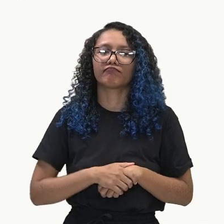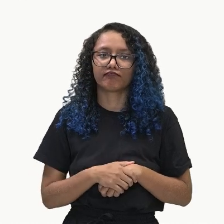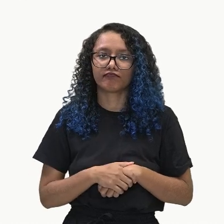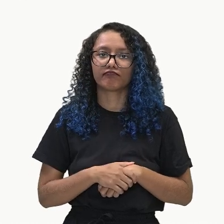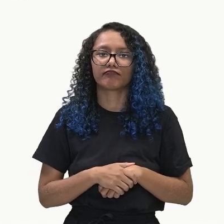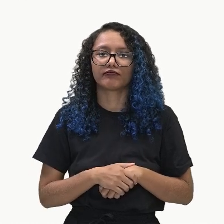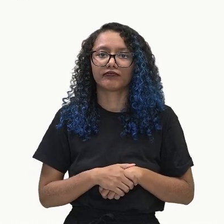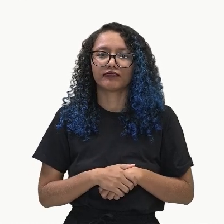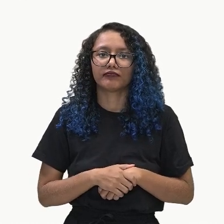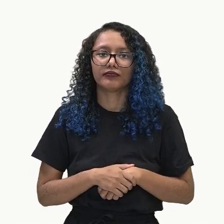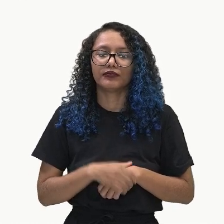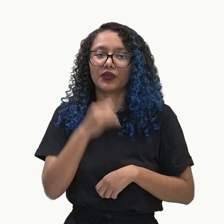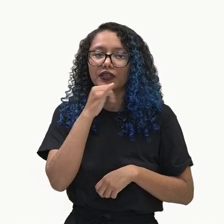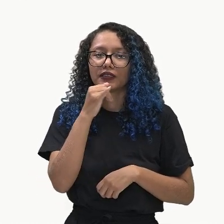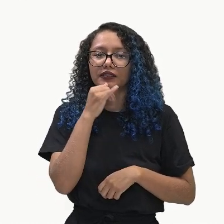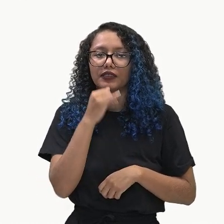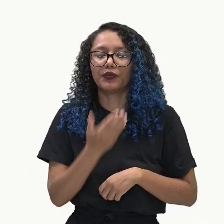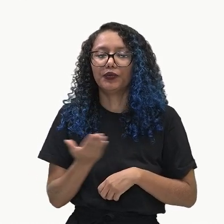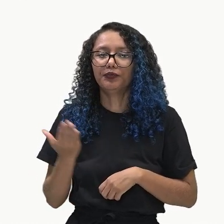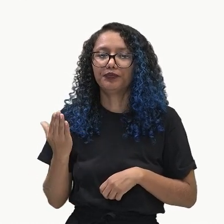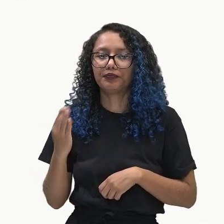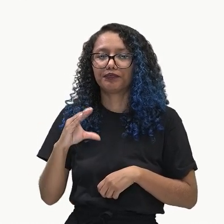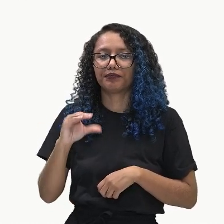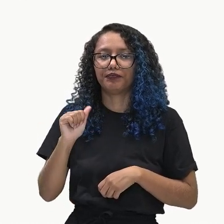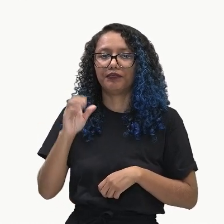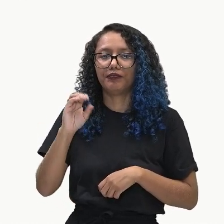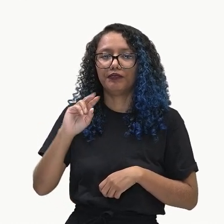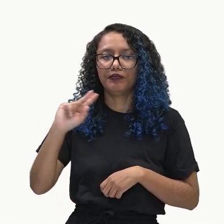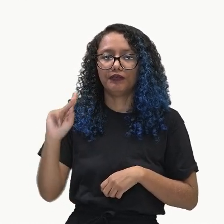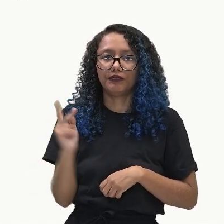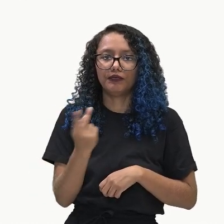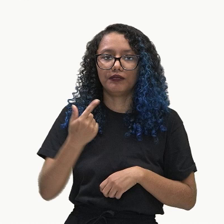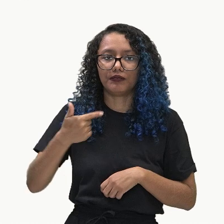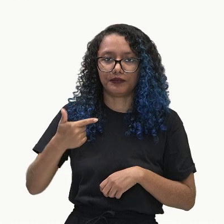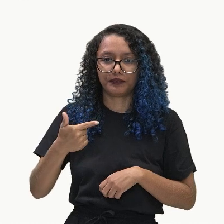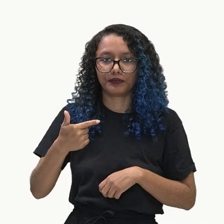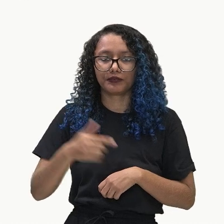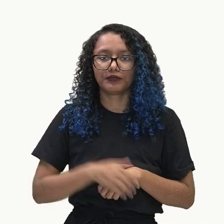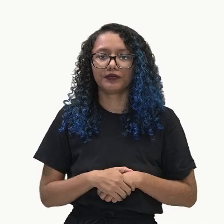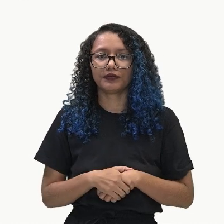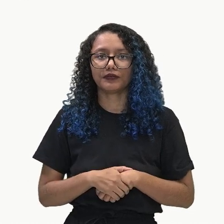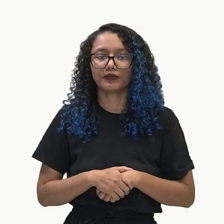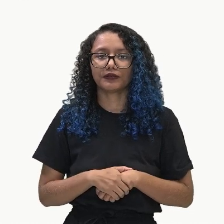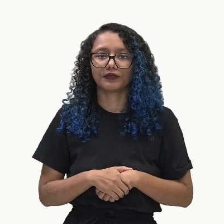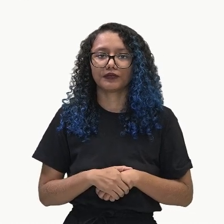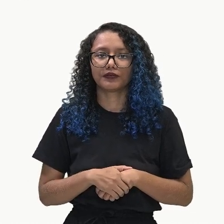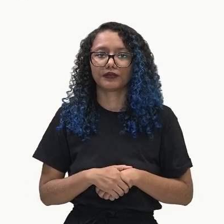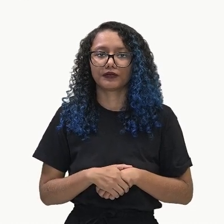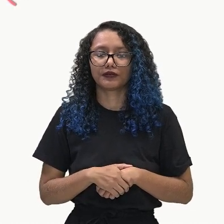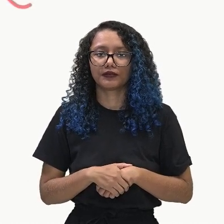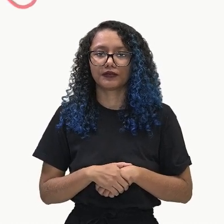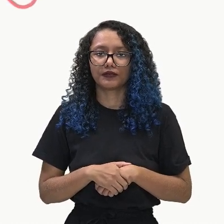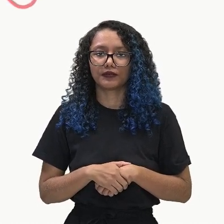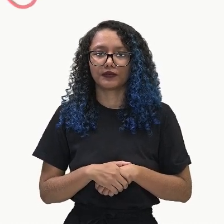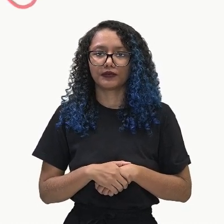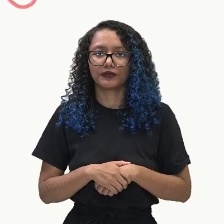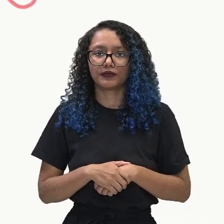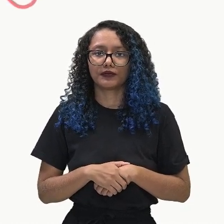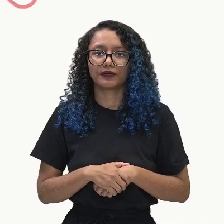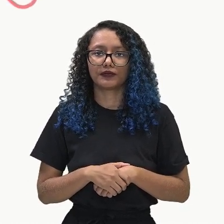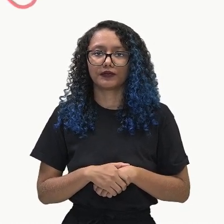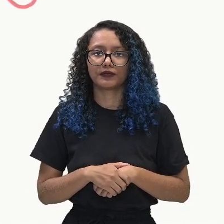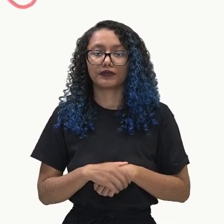como o hidróxido de cálcio, certo? Olha aqui,